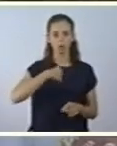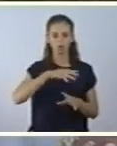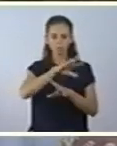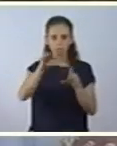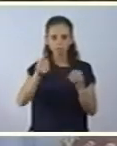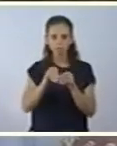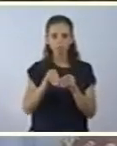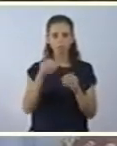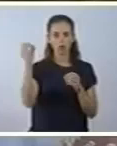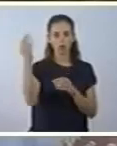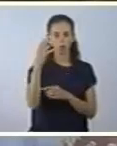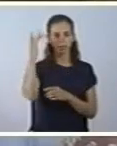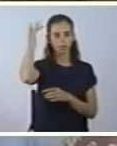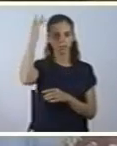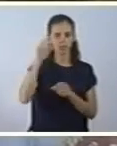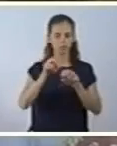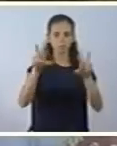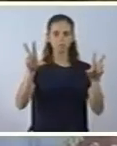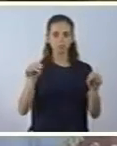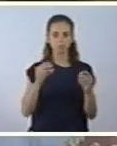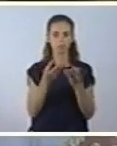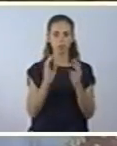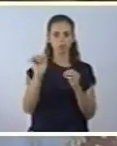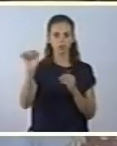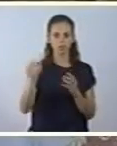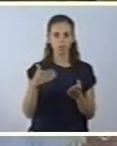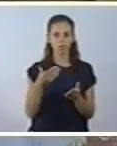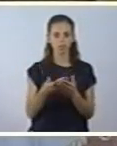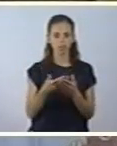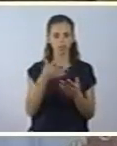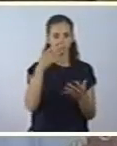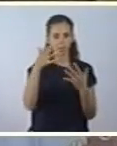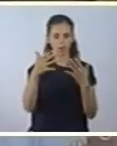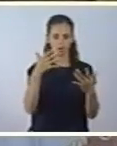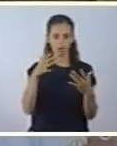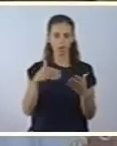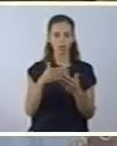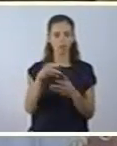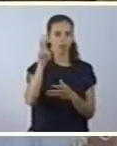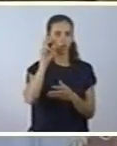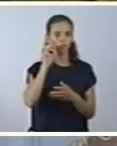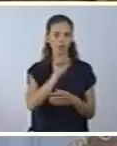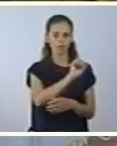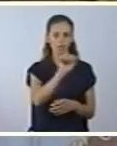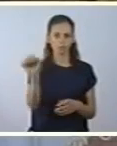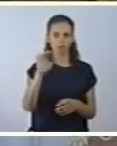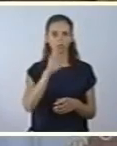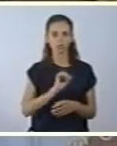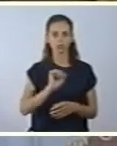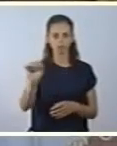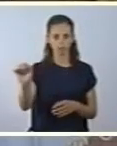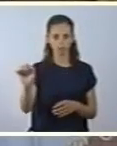envolvei-nos com a luz santíssima que aos apóstolos foi dado ver brilhar para escutarmos a voz do vosso